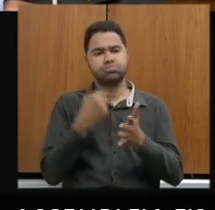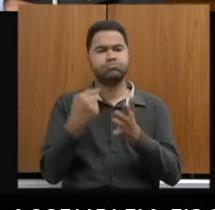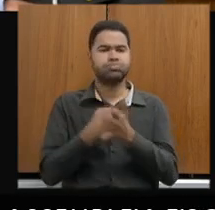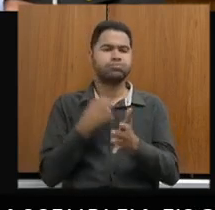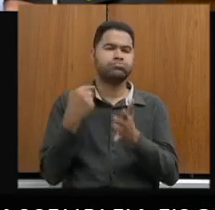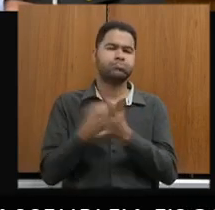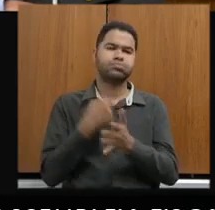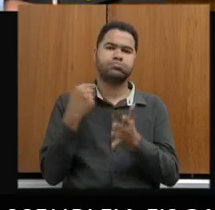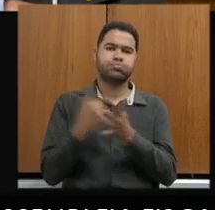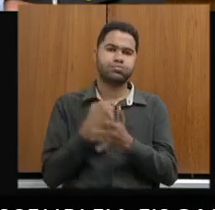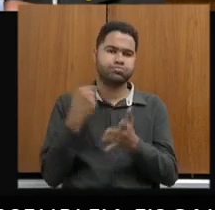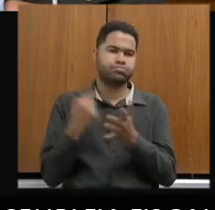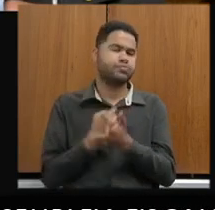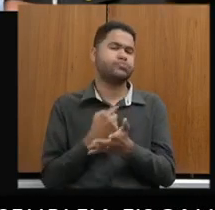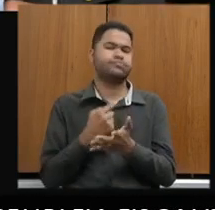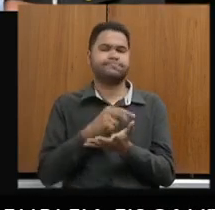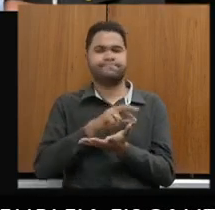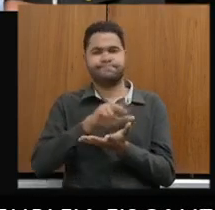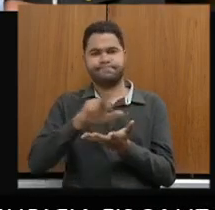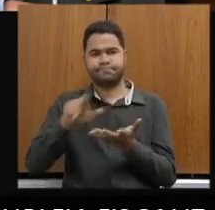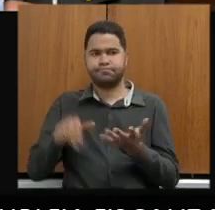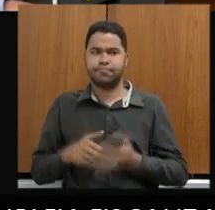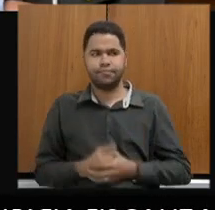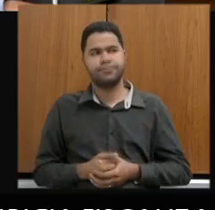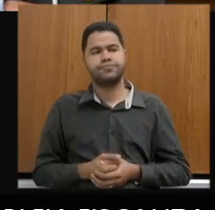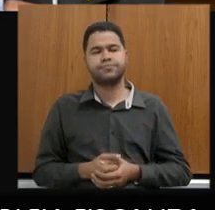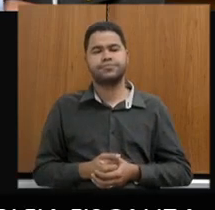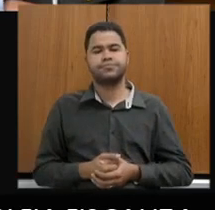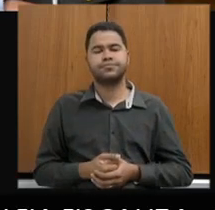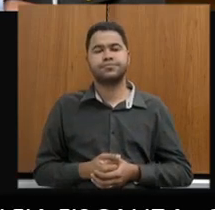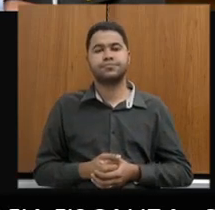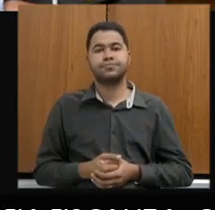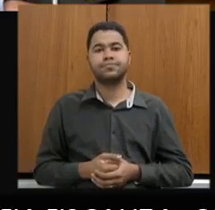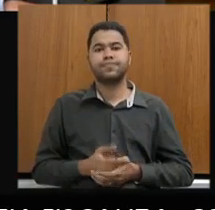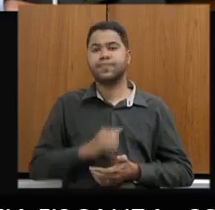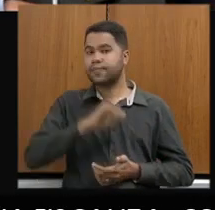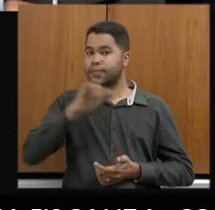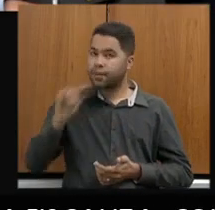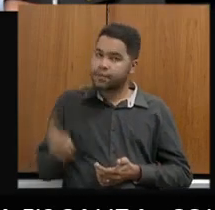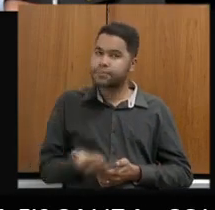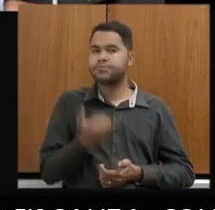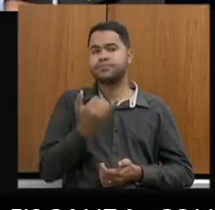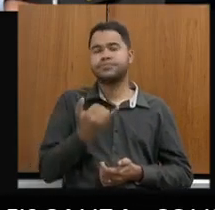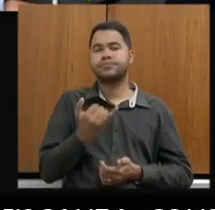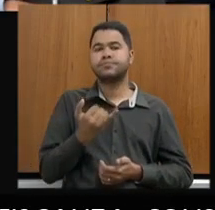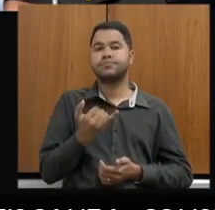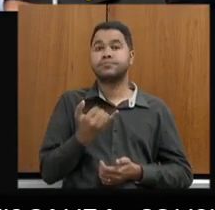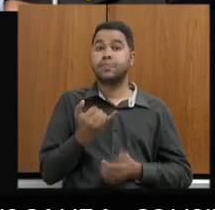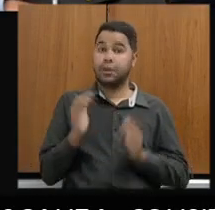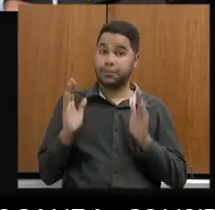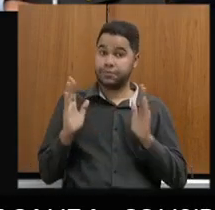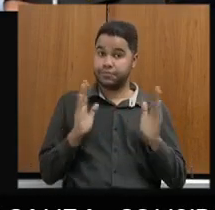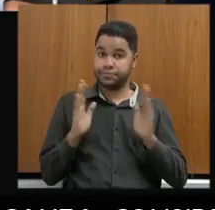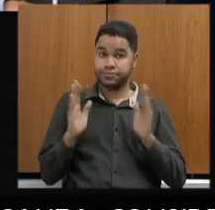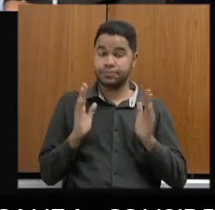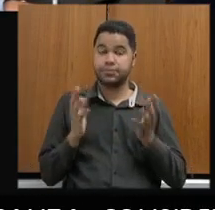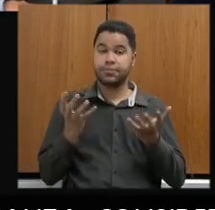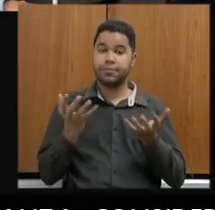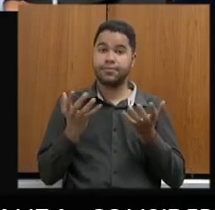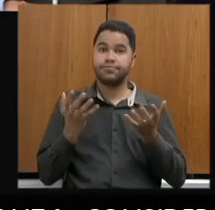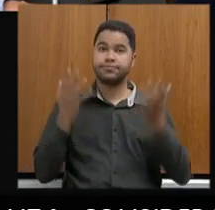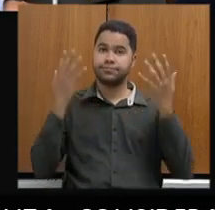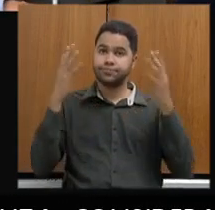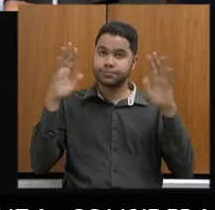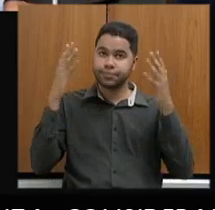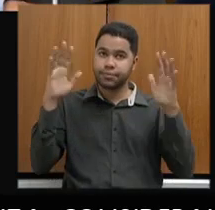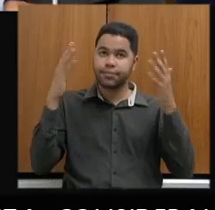que nos chegam pelos órgãos de controle a aproveitando e ainda em tempo quero aqui